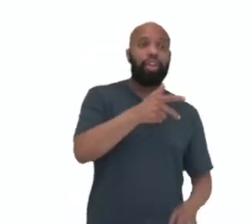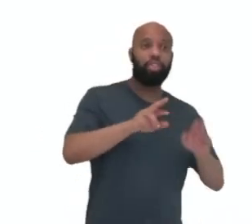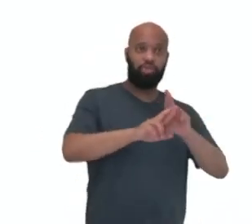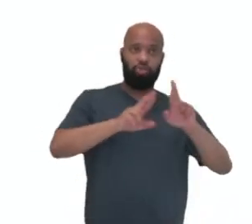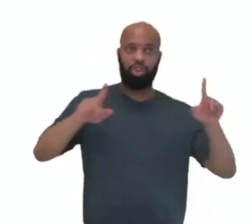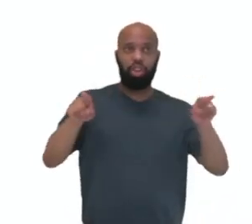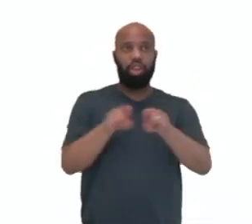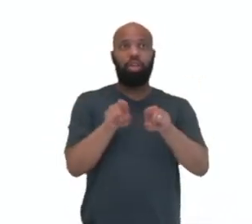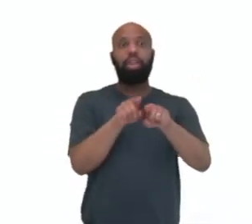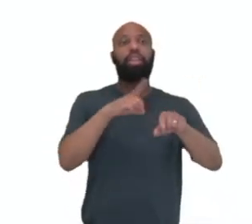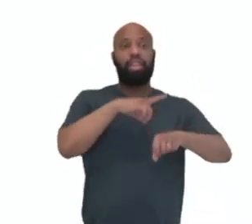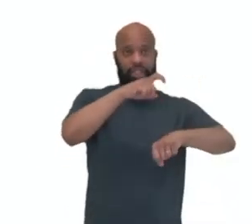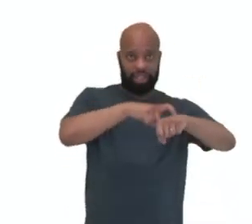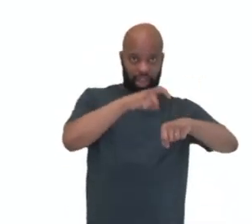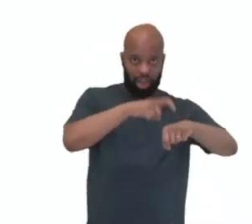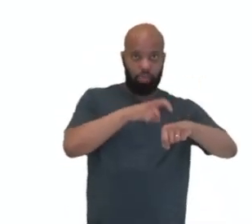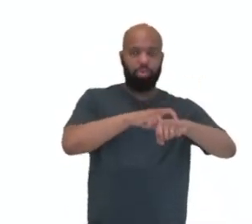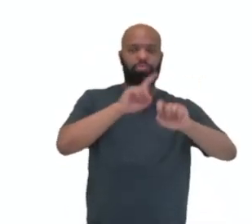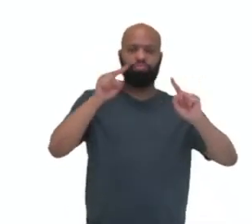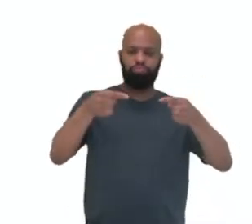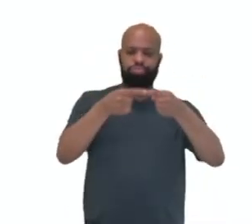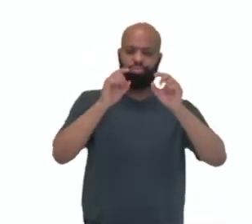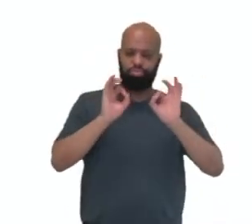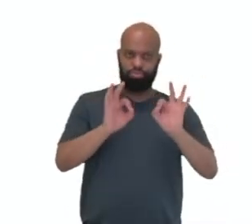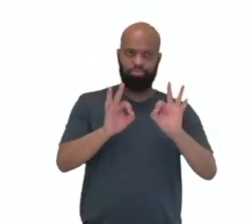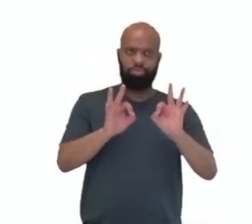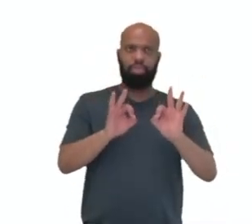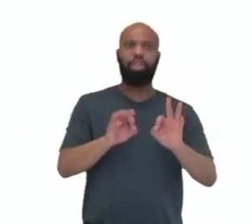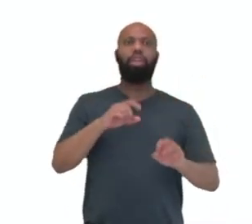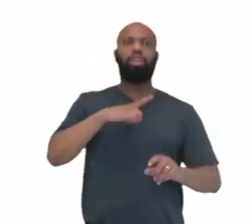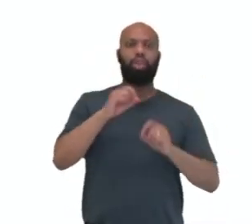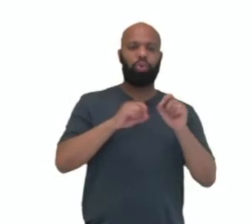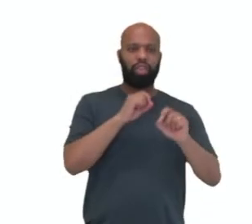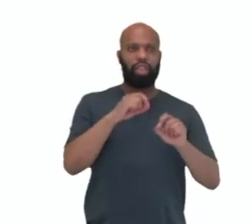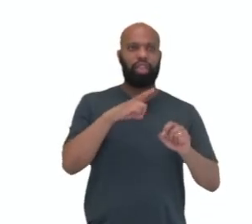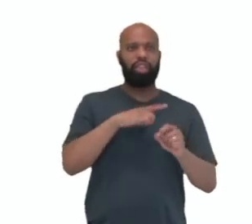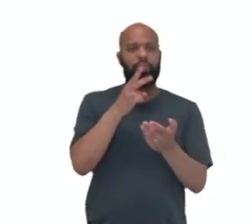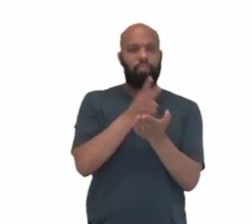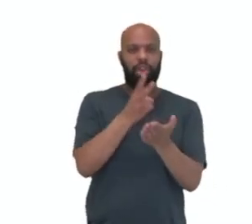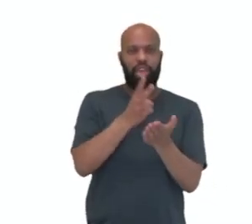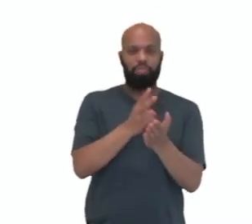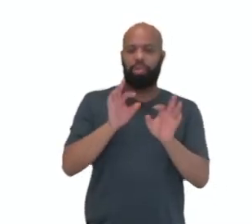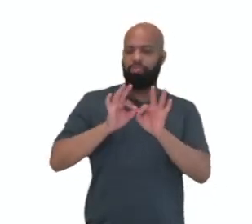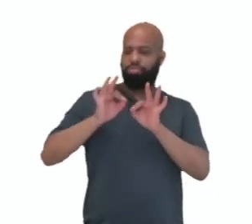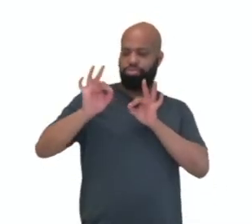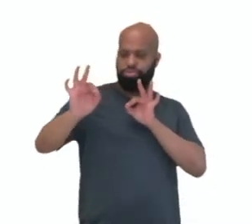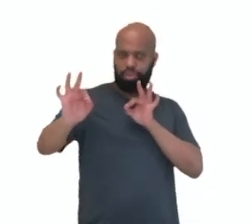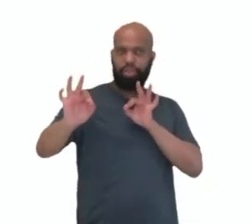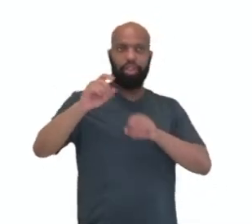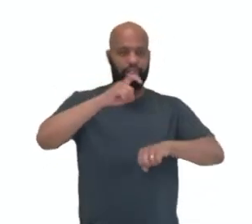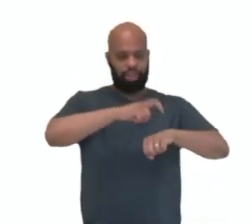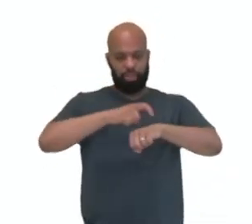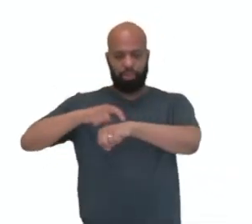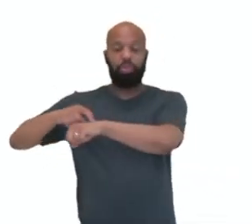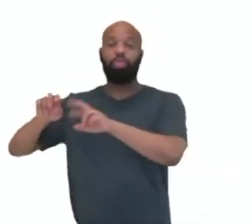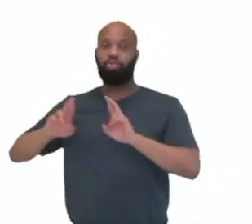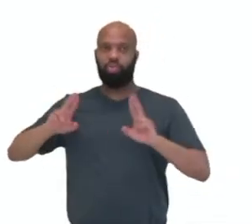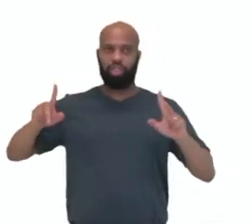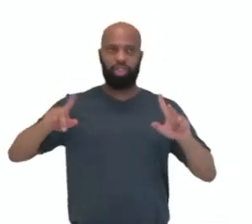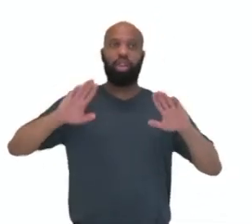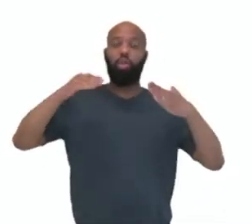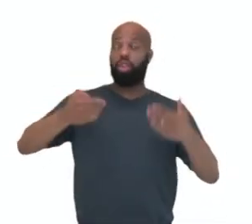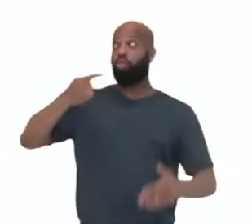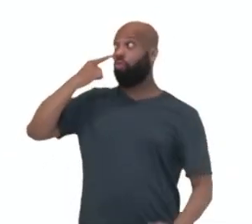os tempos a elas correspondentes, ao se percorrer uma mesma distância. Com base nos